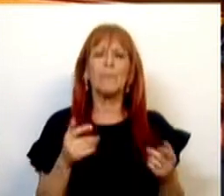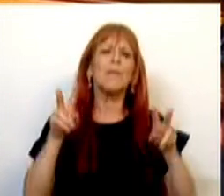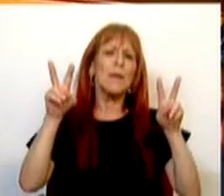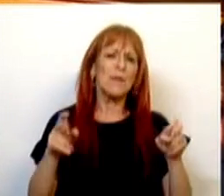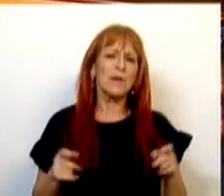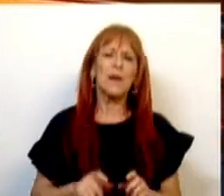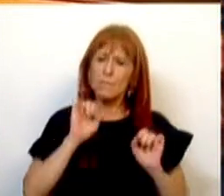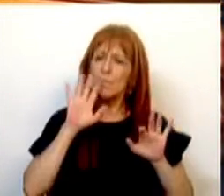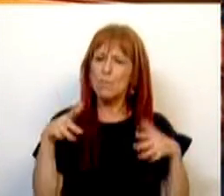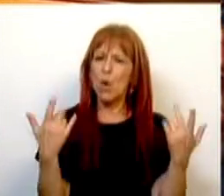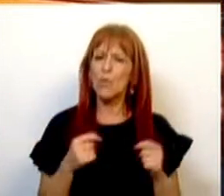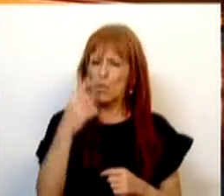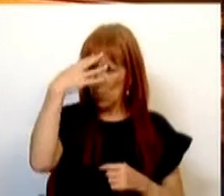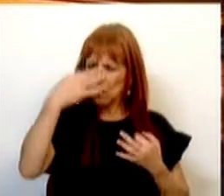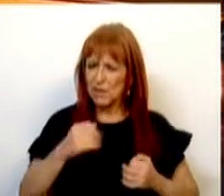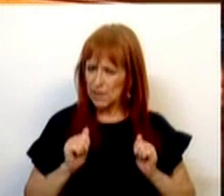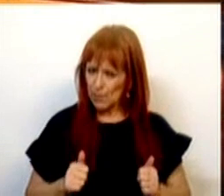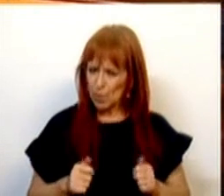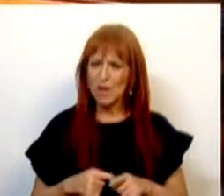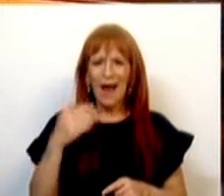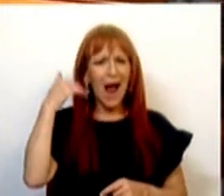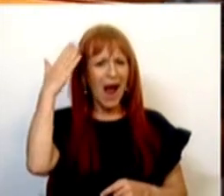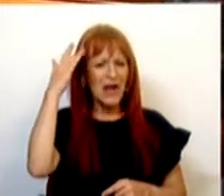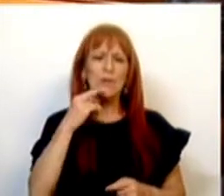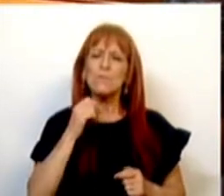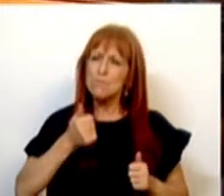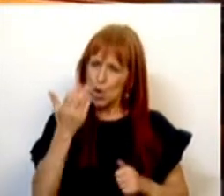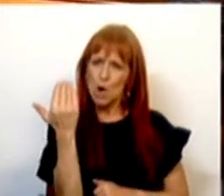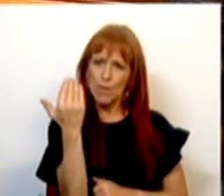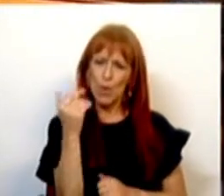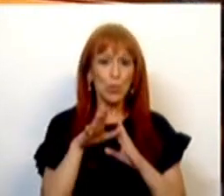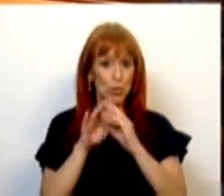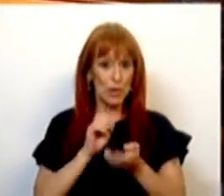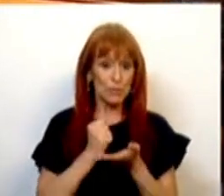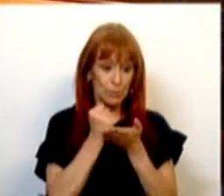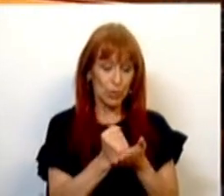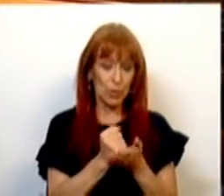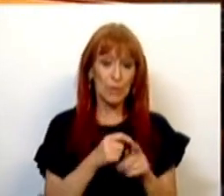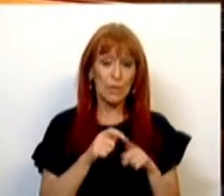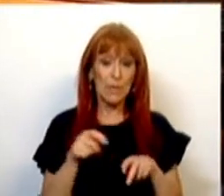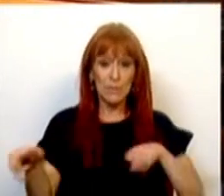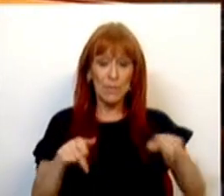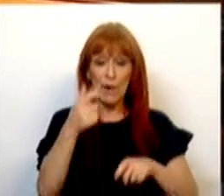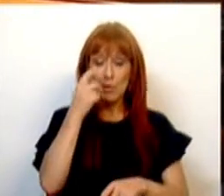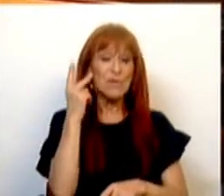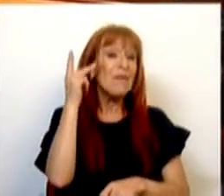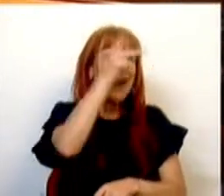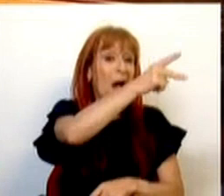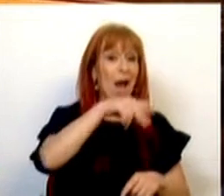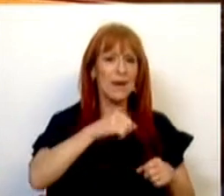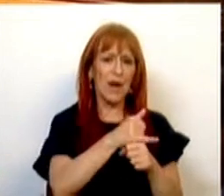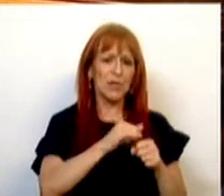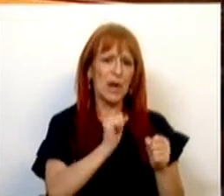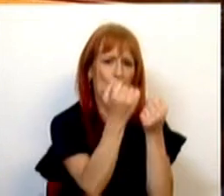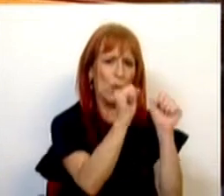matéria é preciso algum bom senso. Naturalmente, achamos que há muito a melhorar no modelo de subsídio de mobilidade para os residentes da região autónoma da